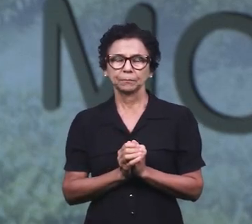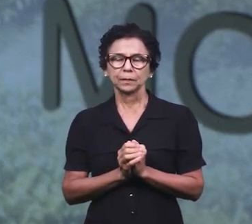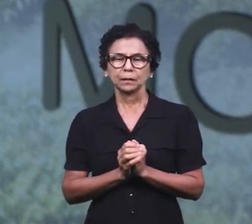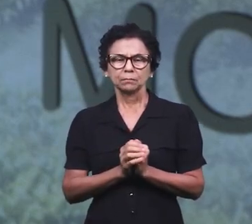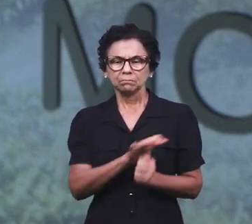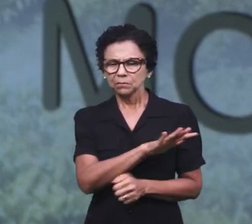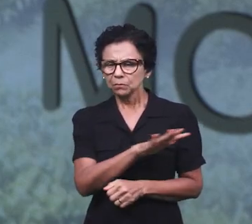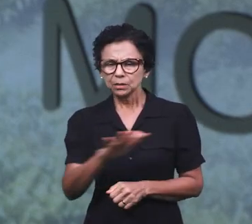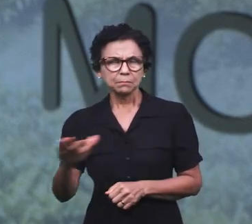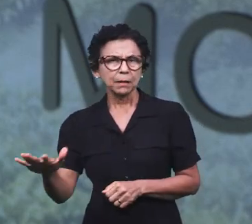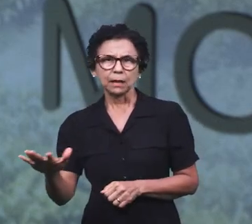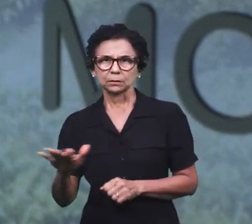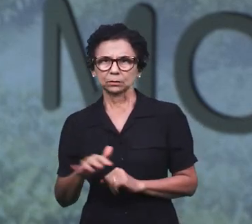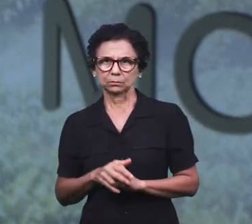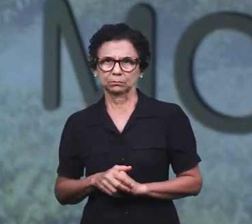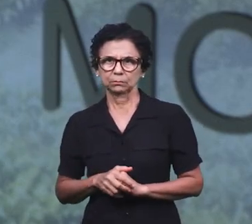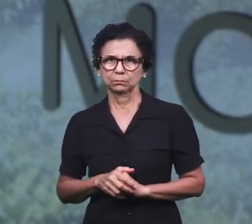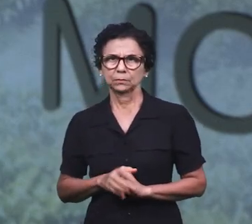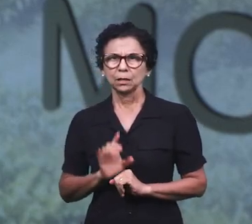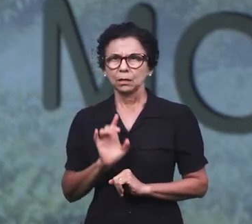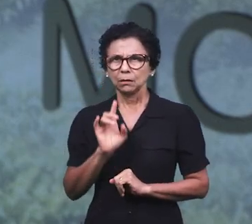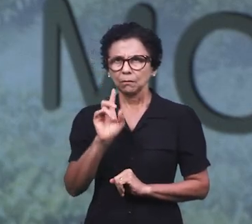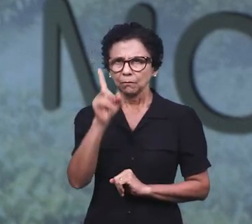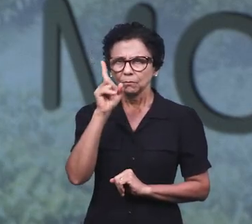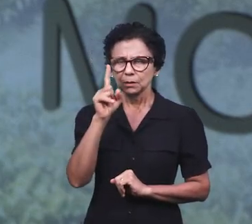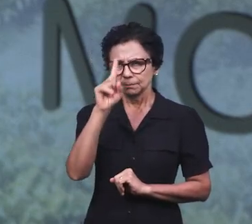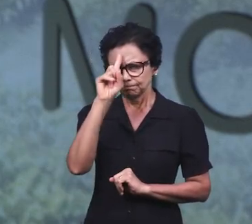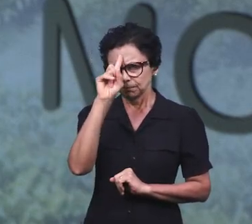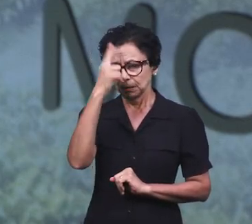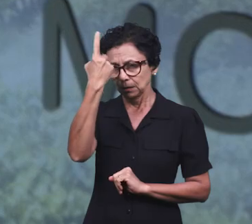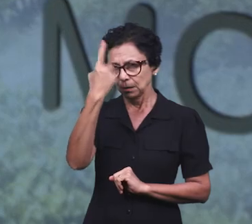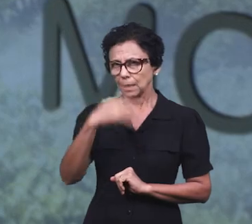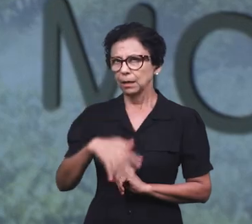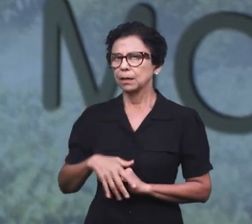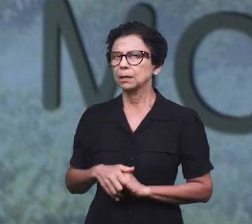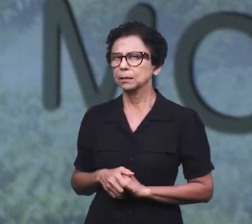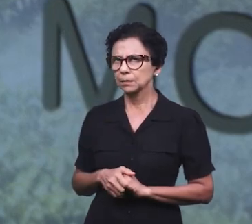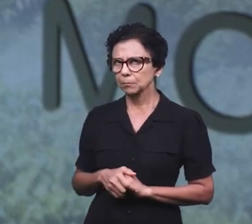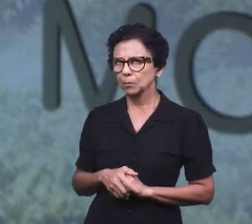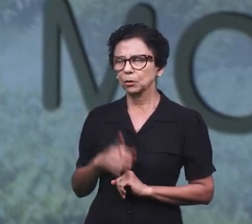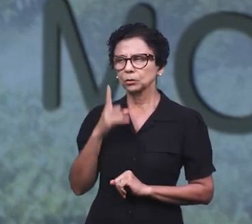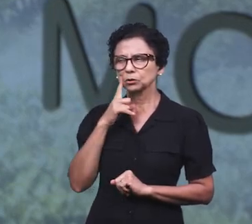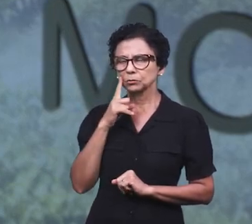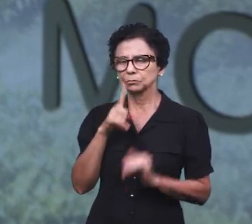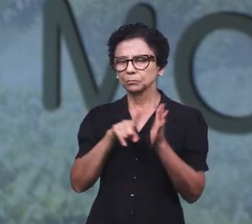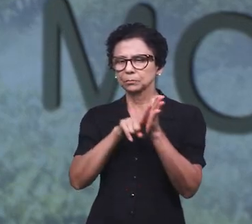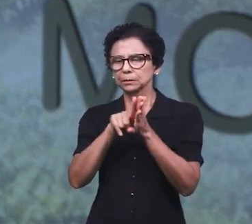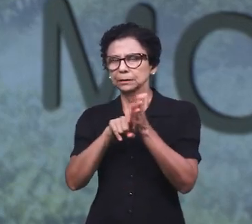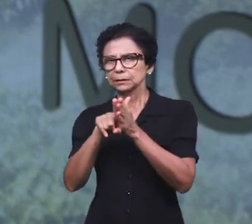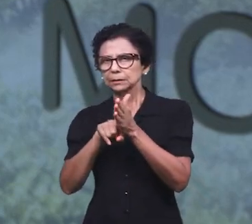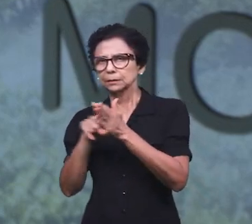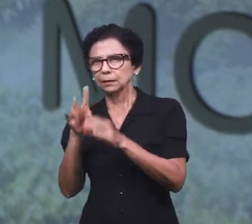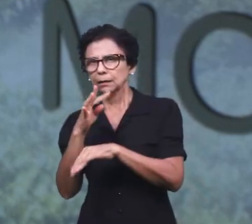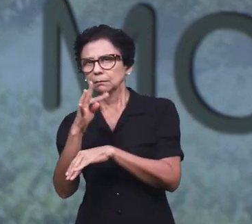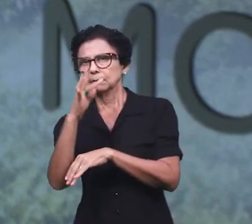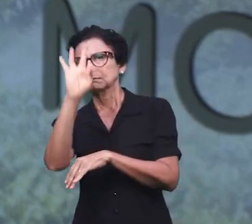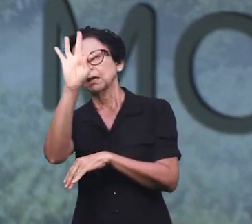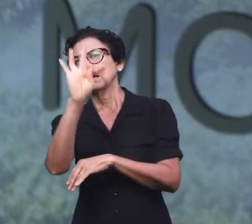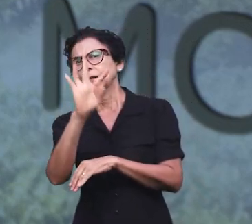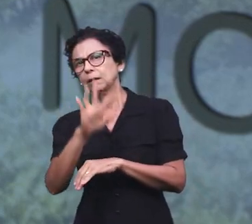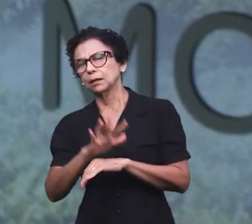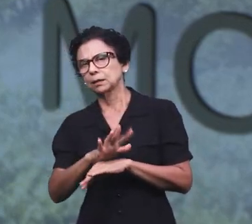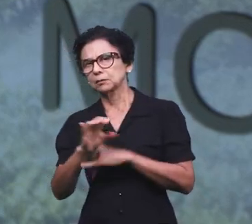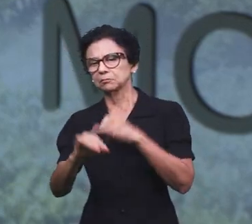queira fazer acontecer, com um pequeno conhecimento seu, que você pode buscar as técnicas hoje, em diversos campos